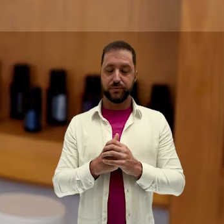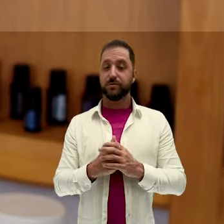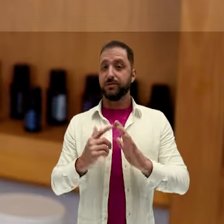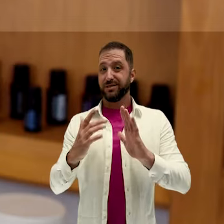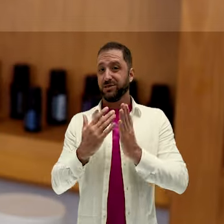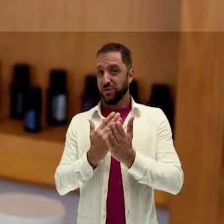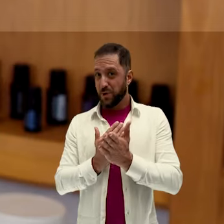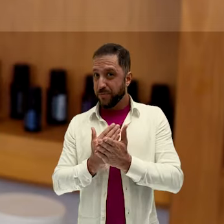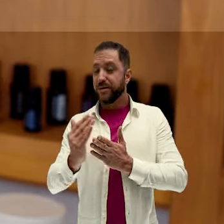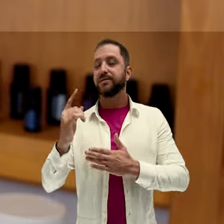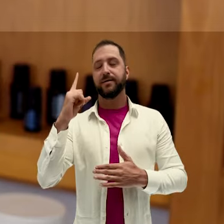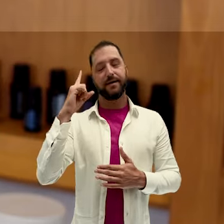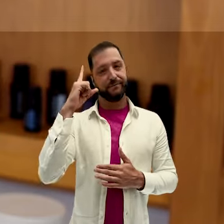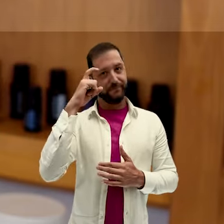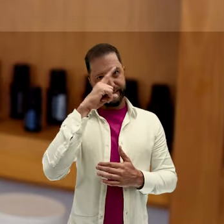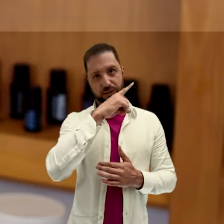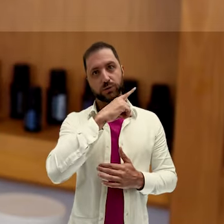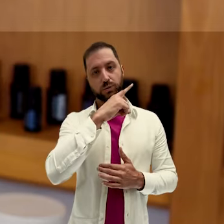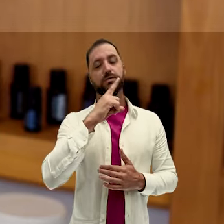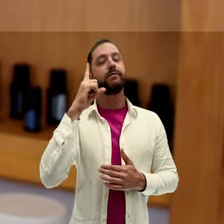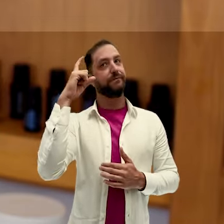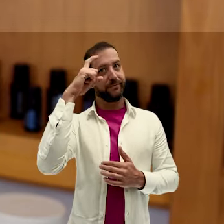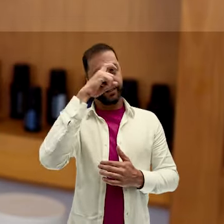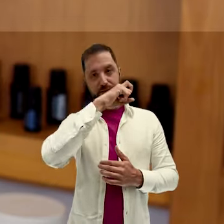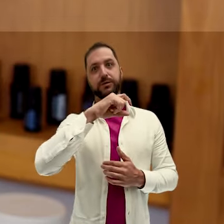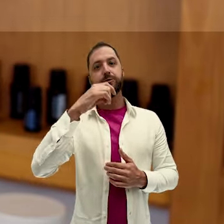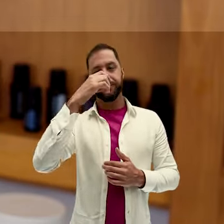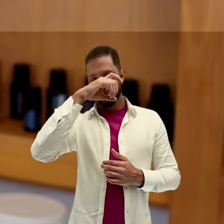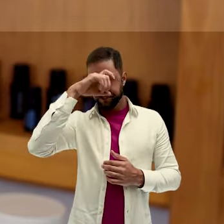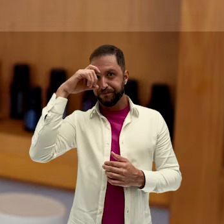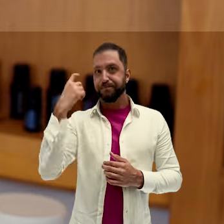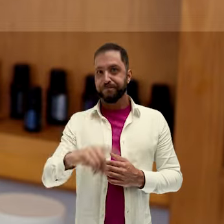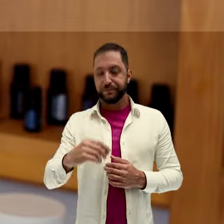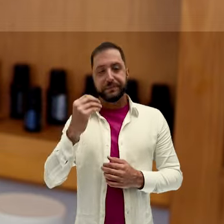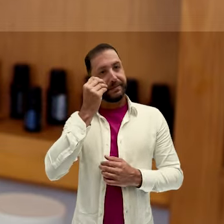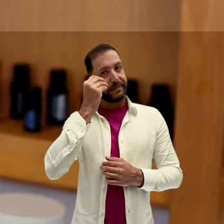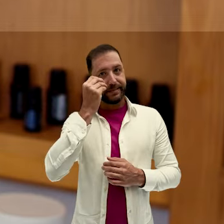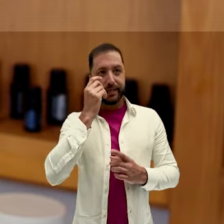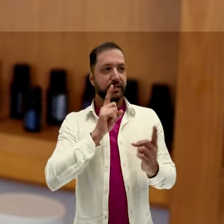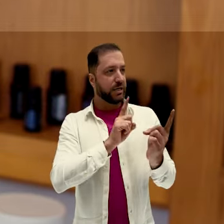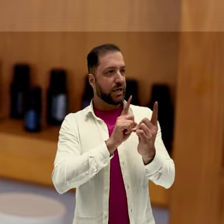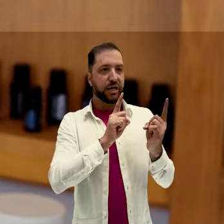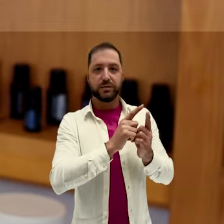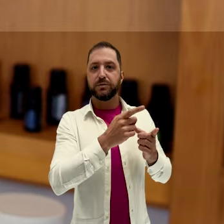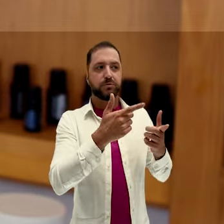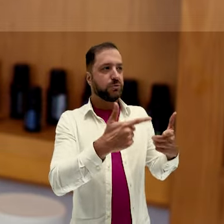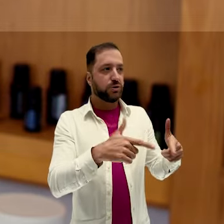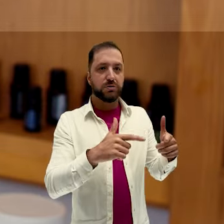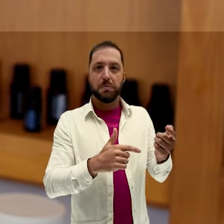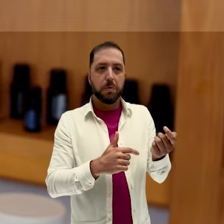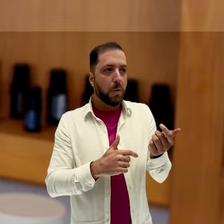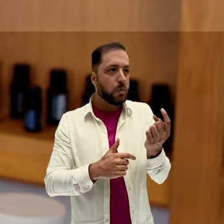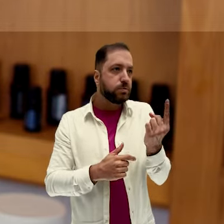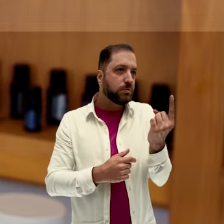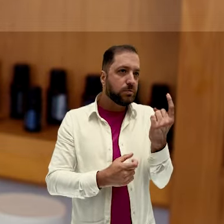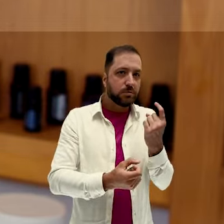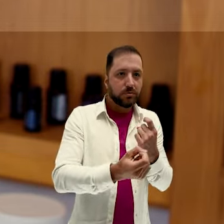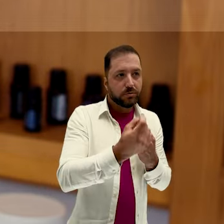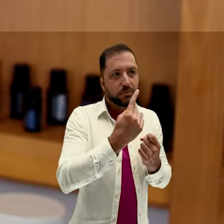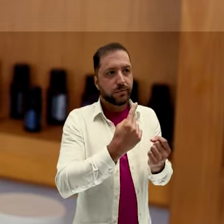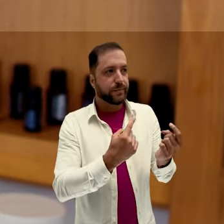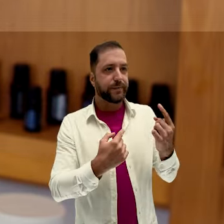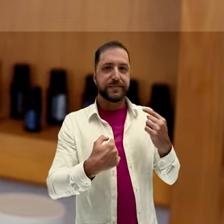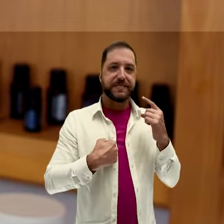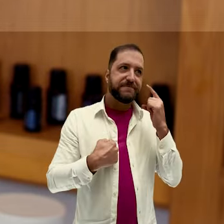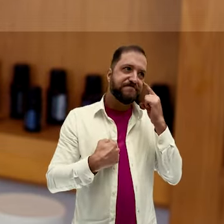gostem. No começo, tudo é difícil, nada é fácil. No começo, eu não conseguia atender cliente.